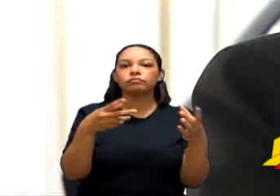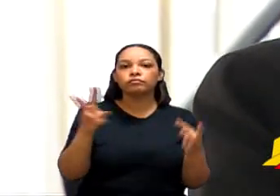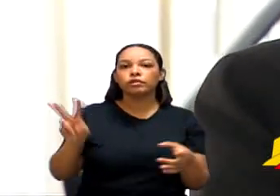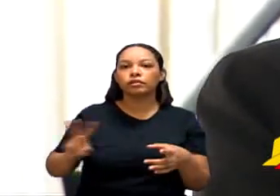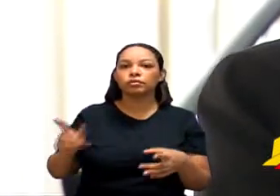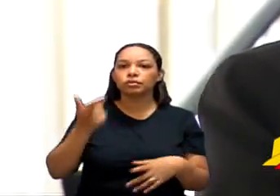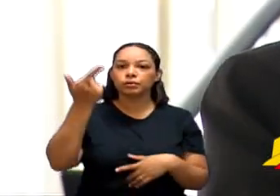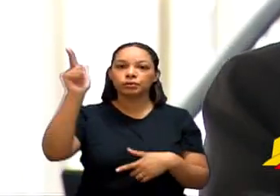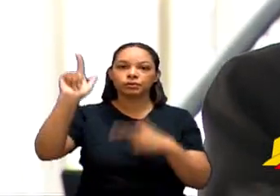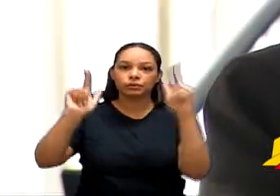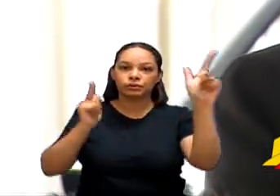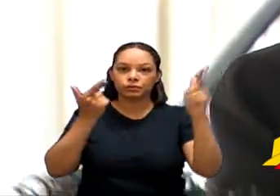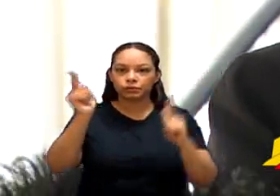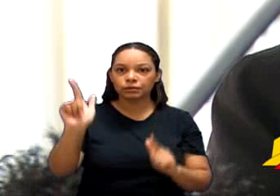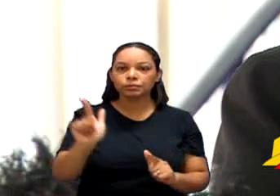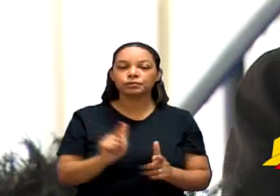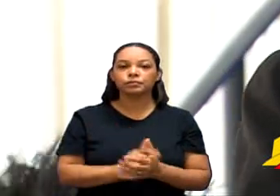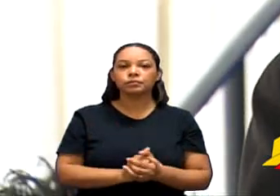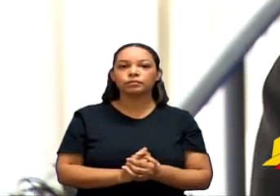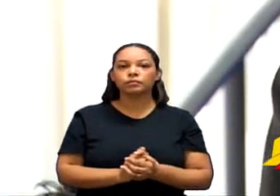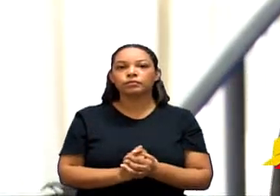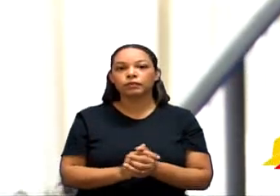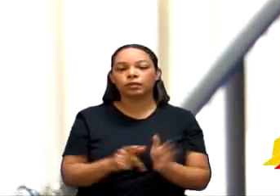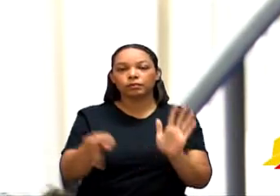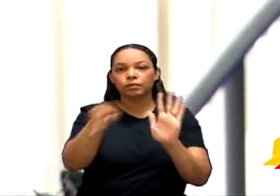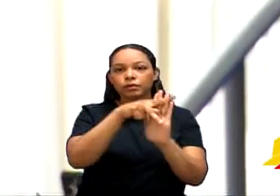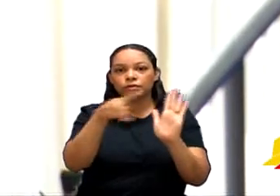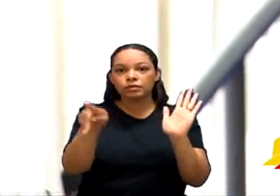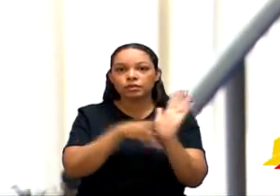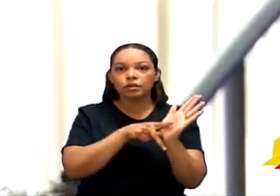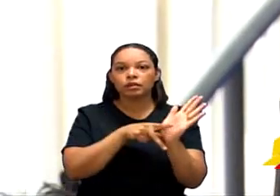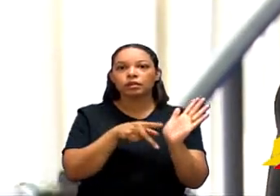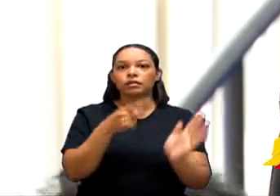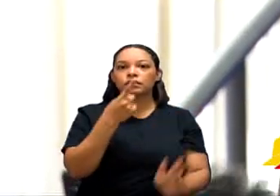um projeto que nós apresentamos nessa casa, que é o projeto